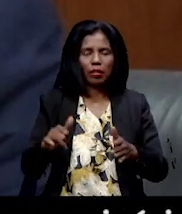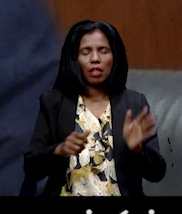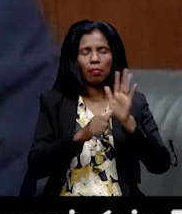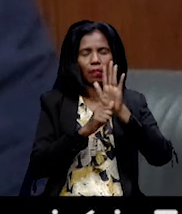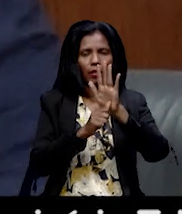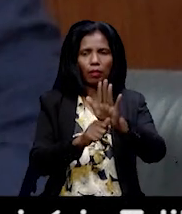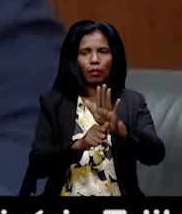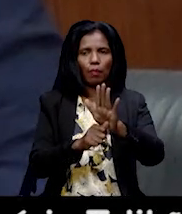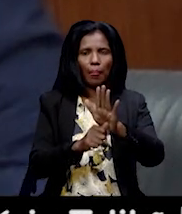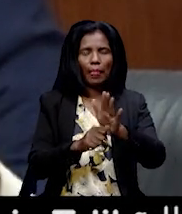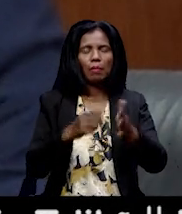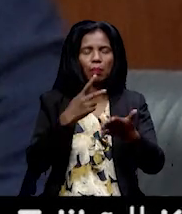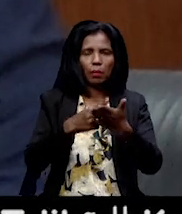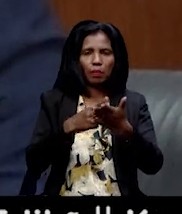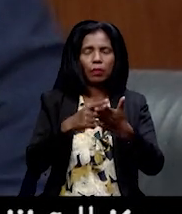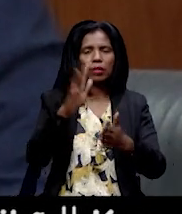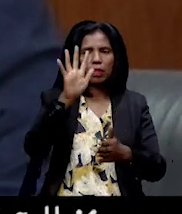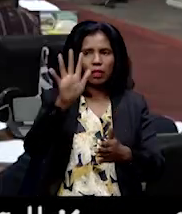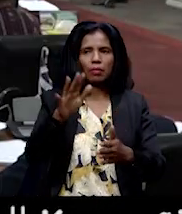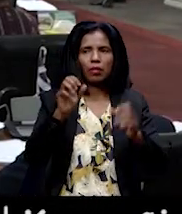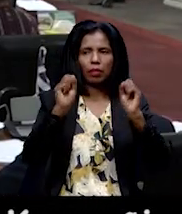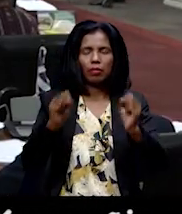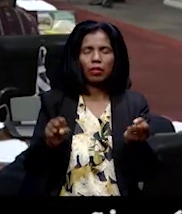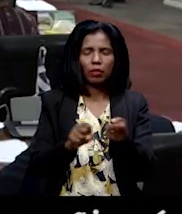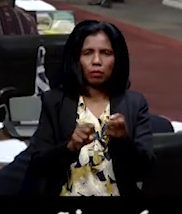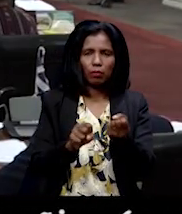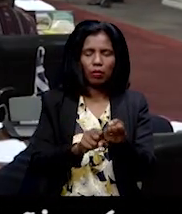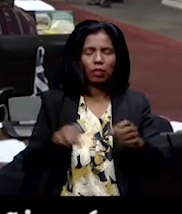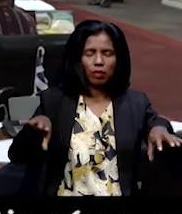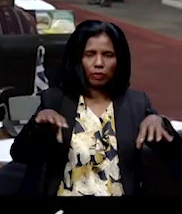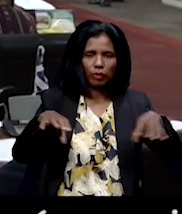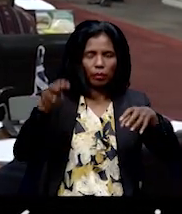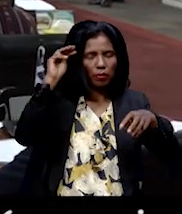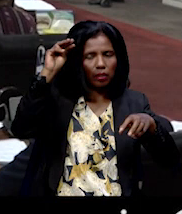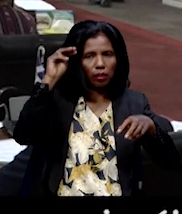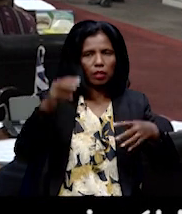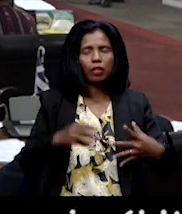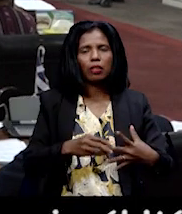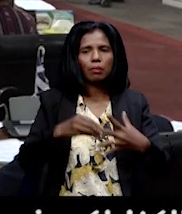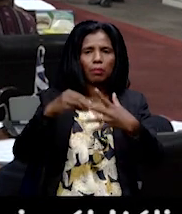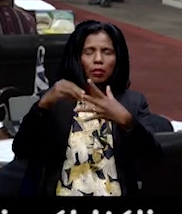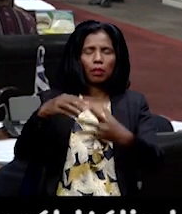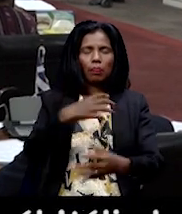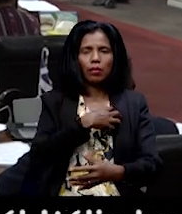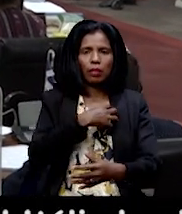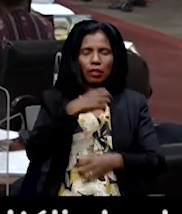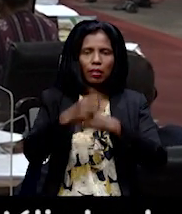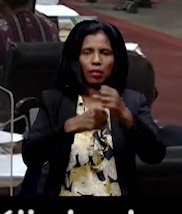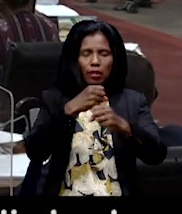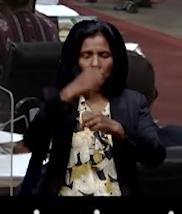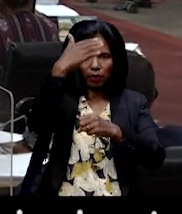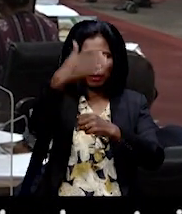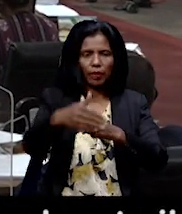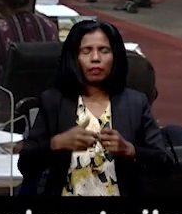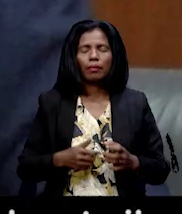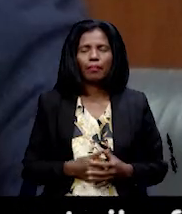tan alteração da proposta Lima, o deve reforçar o serviço ministério Nian, Liliu, da PNTL e Atina Noen. Proposta ser